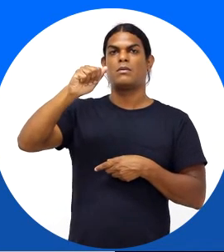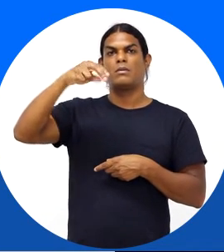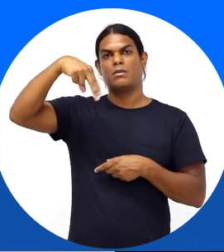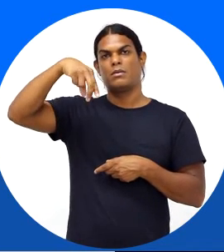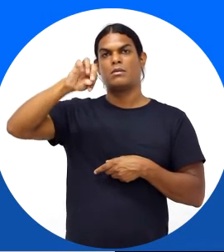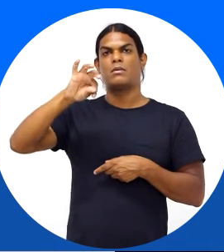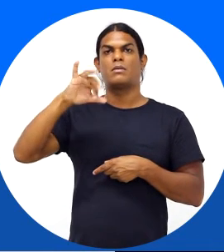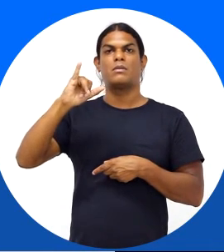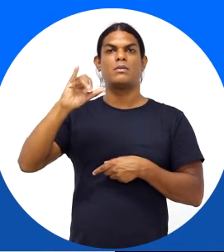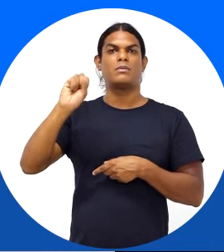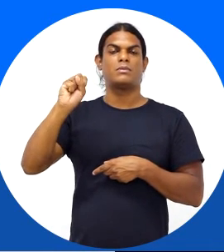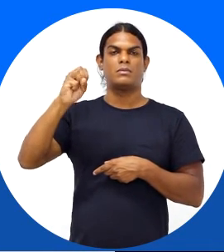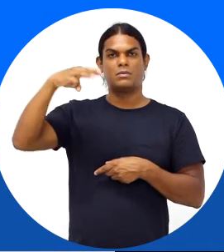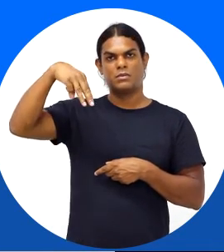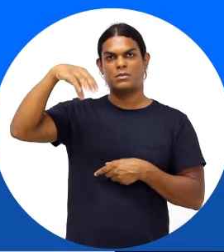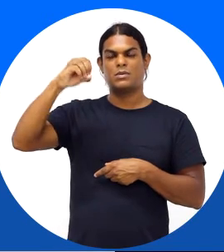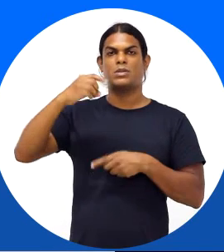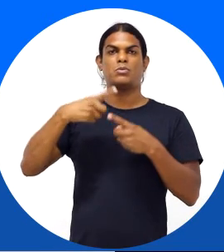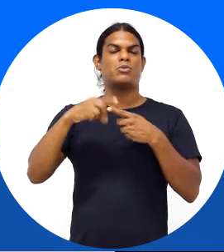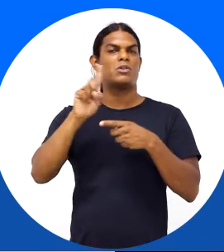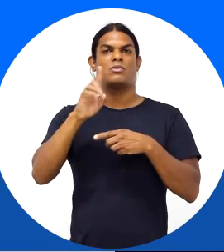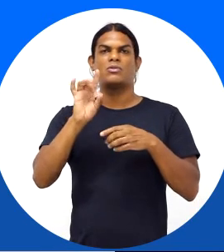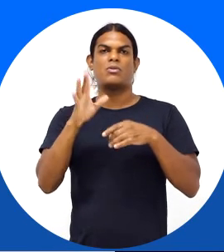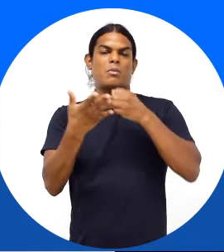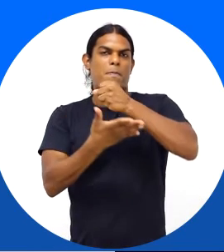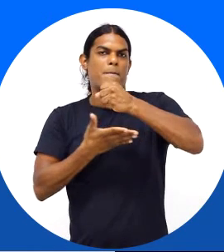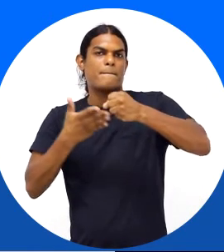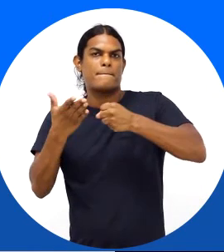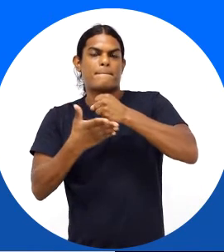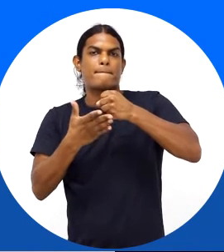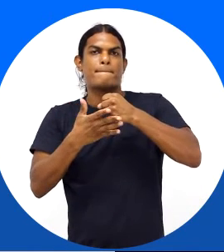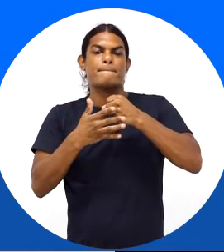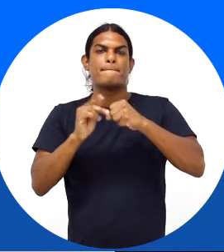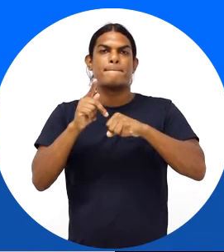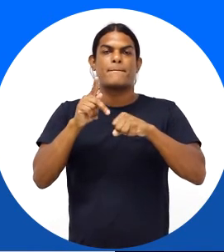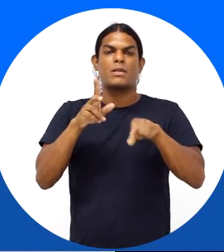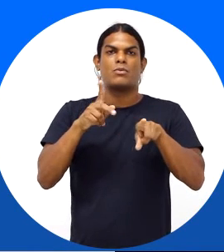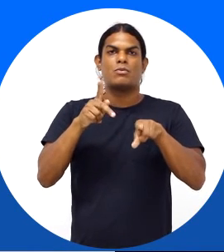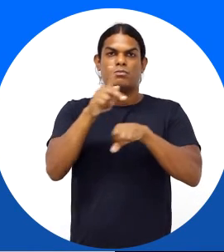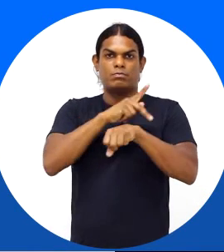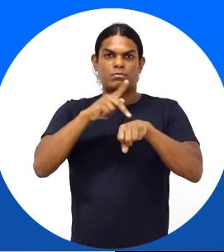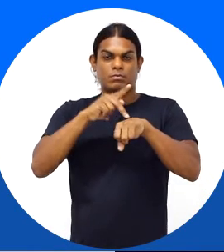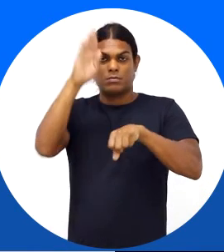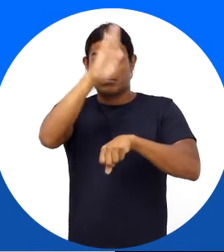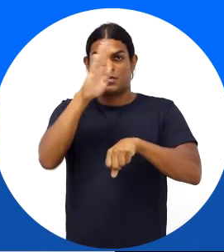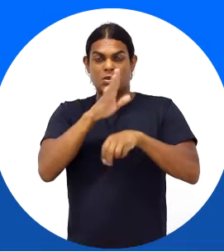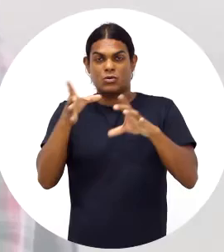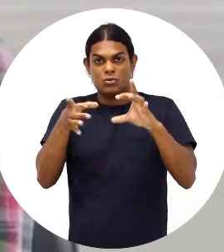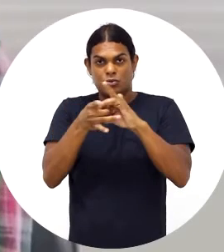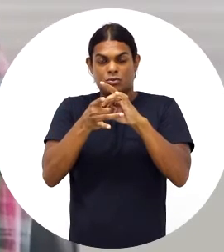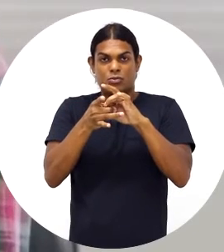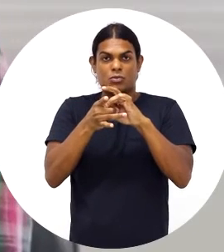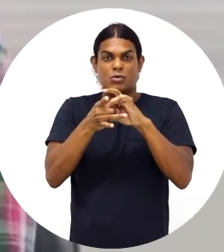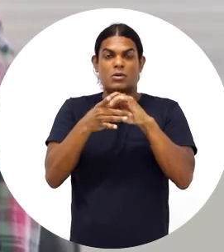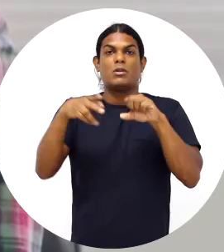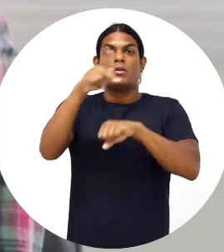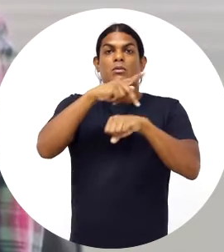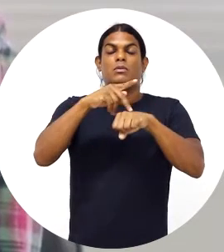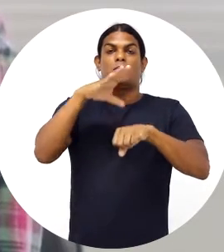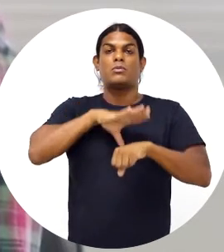era a reflexão sobre uma colônia de Portugal, mas sobre uma nação, um país chamado Brasil.